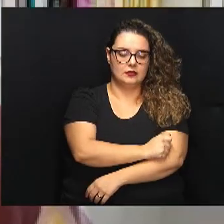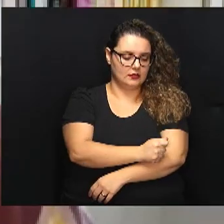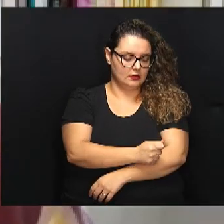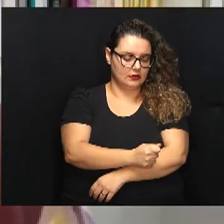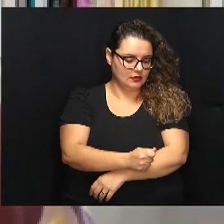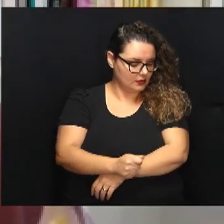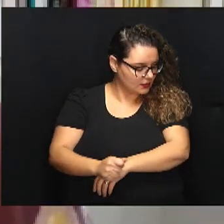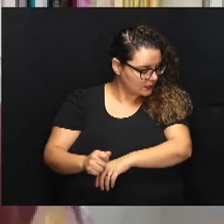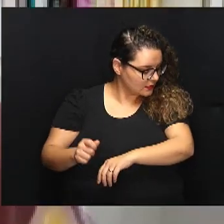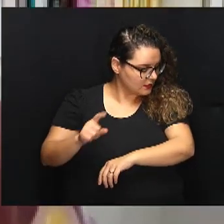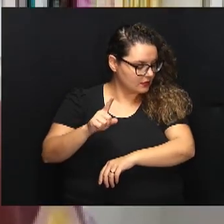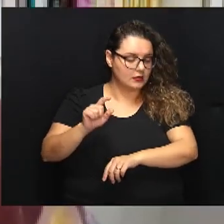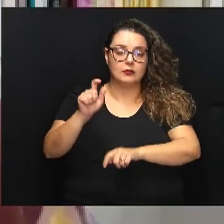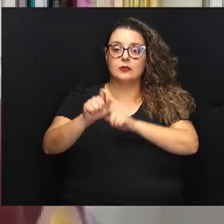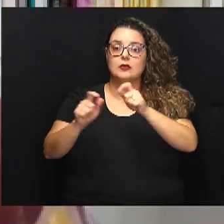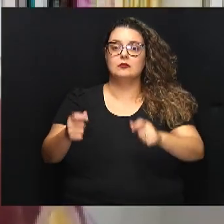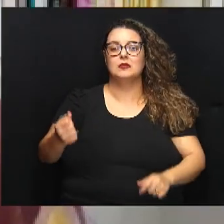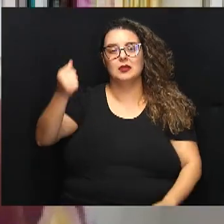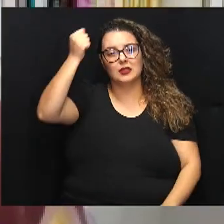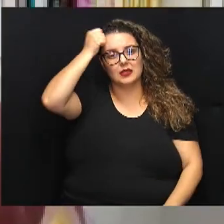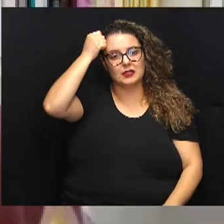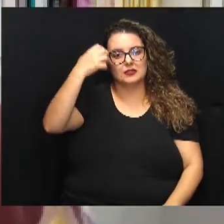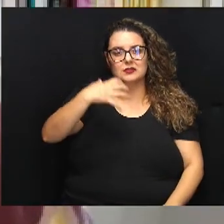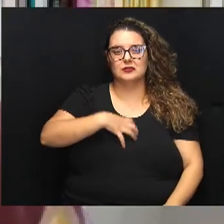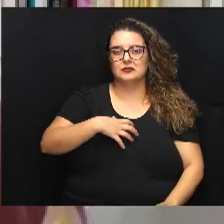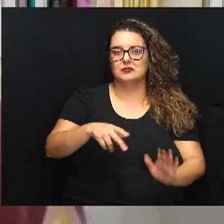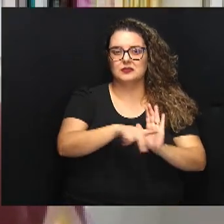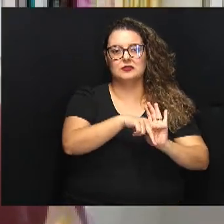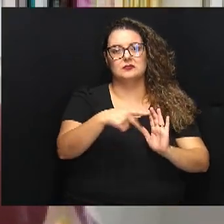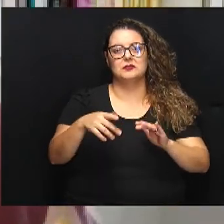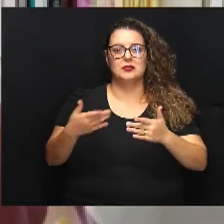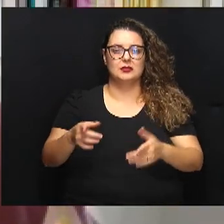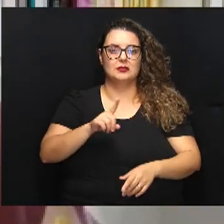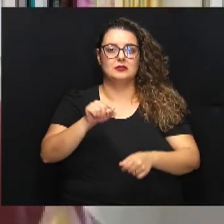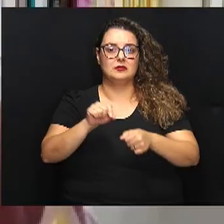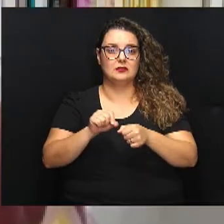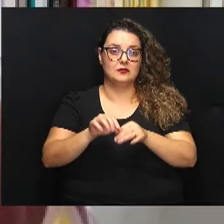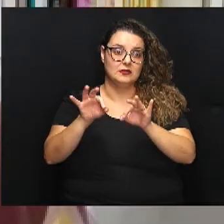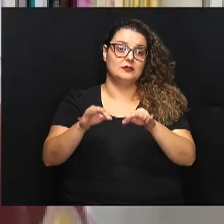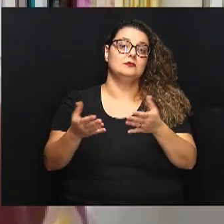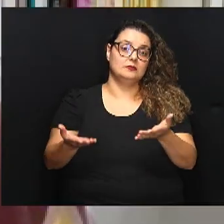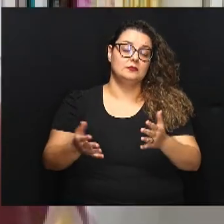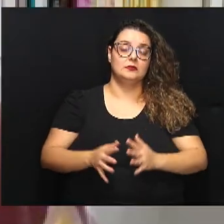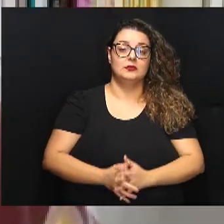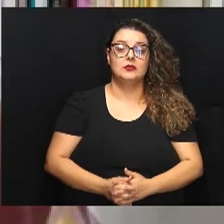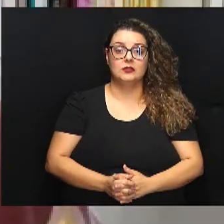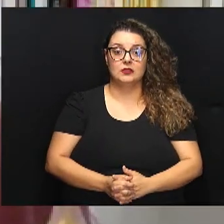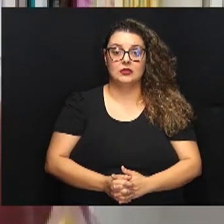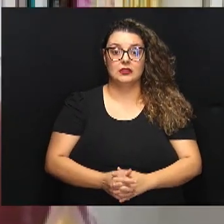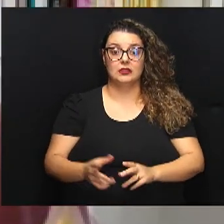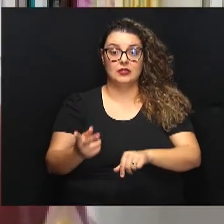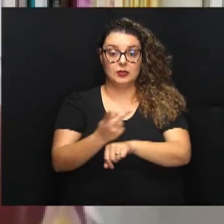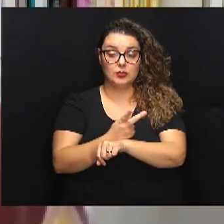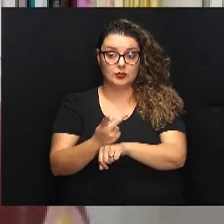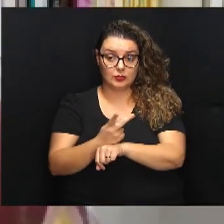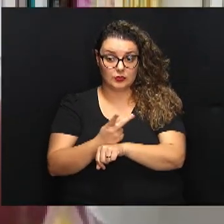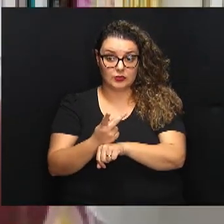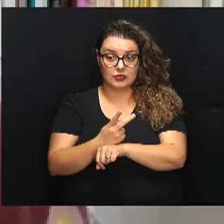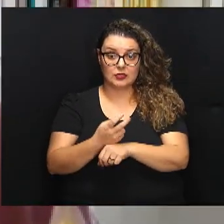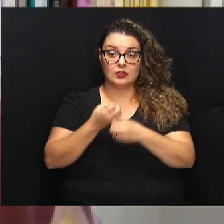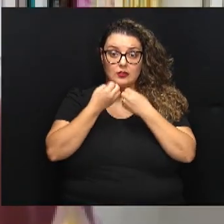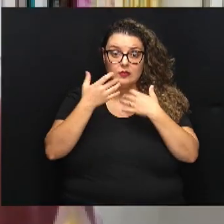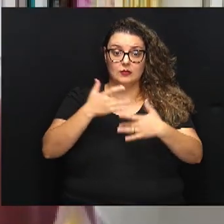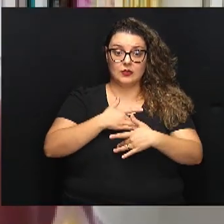sensação de não pertencer ou não fazer o certo. Buscar